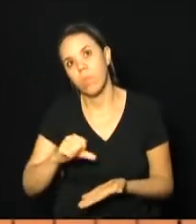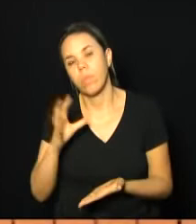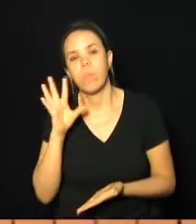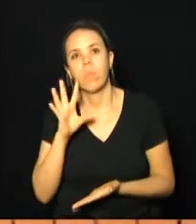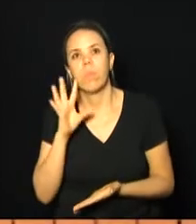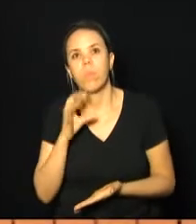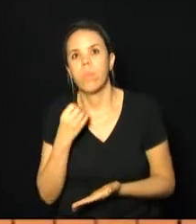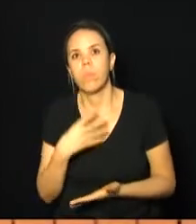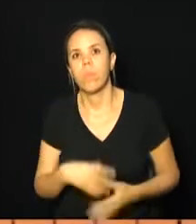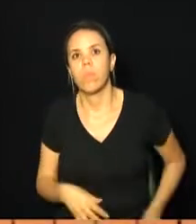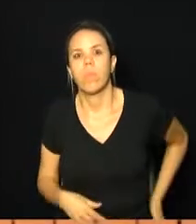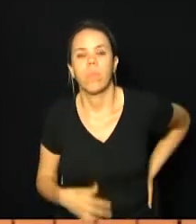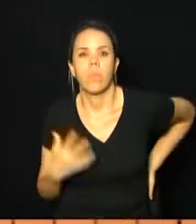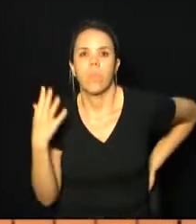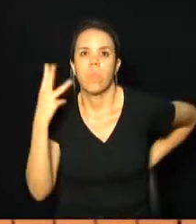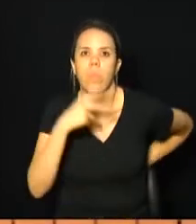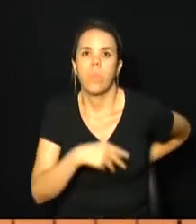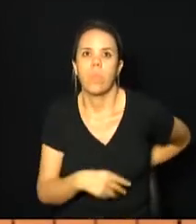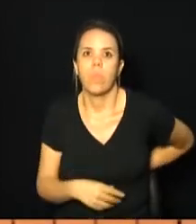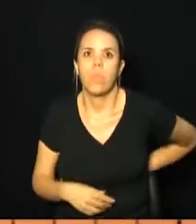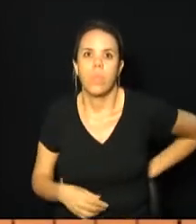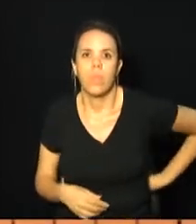bacana, bem bonita.